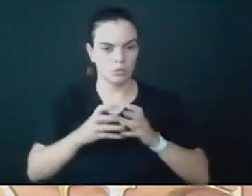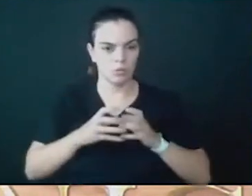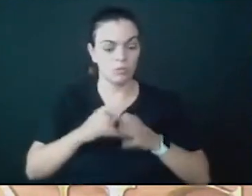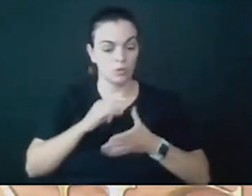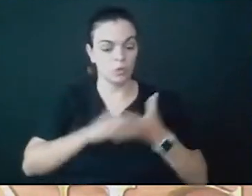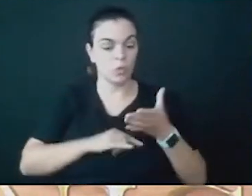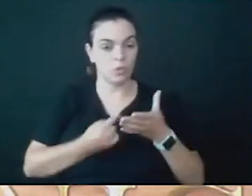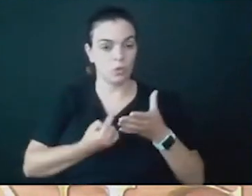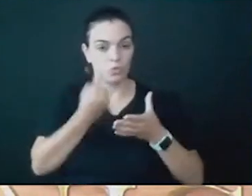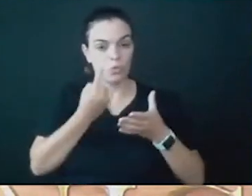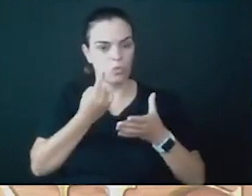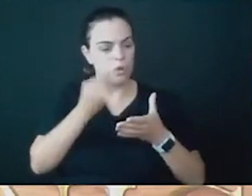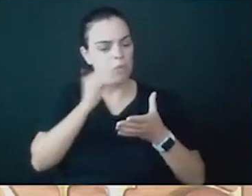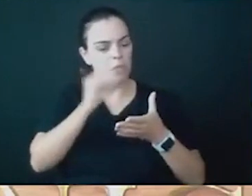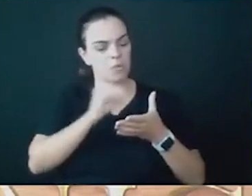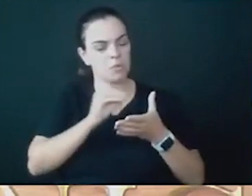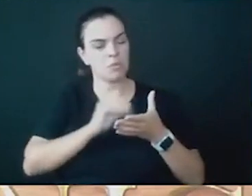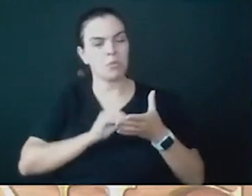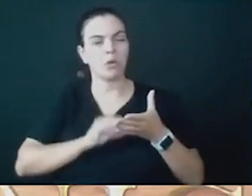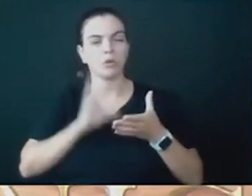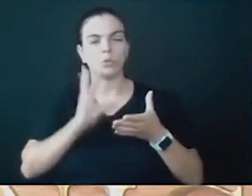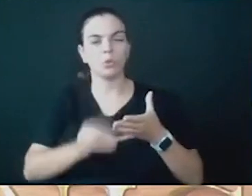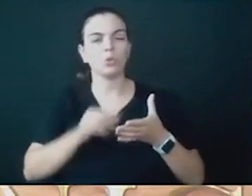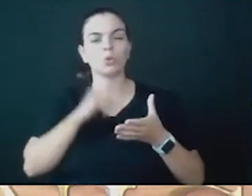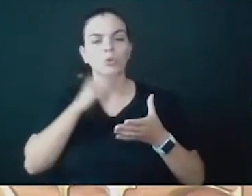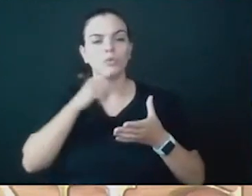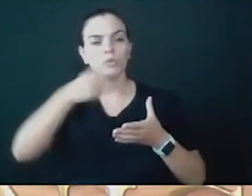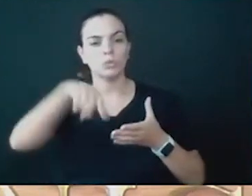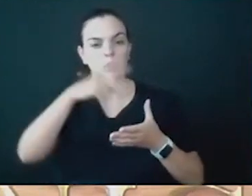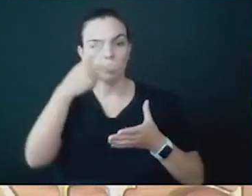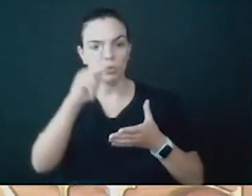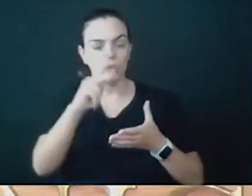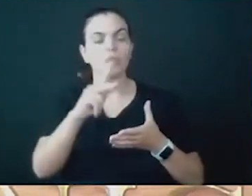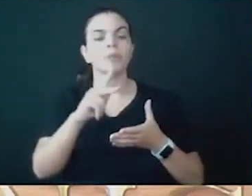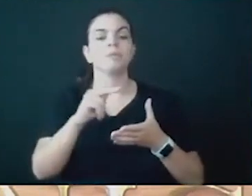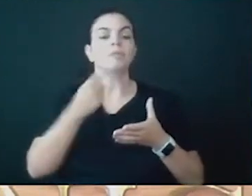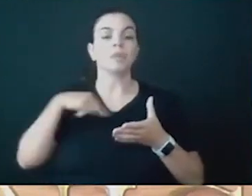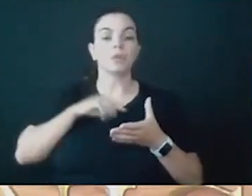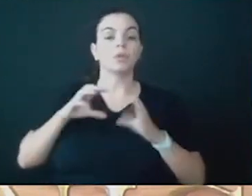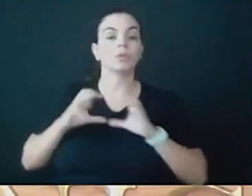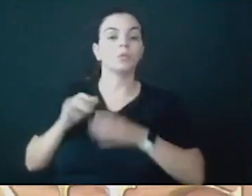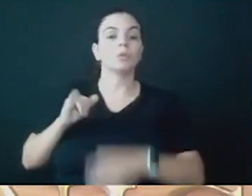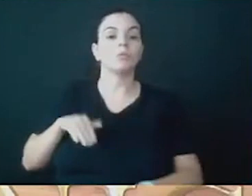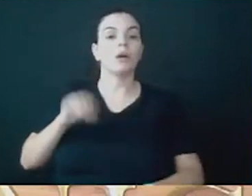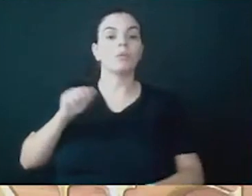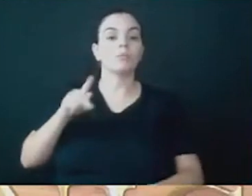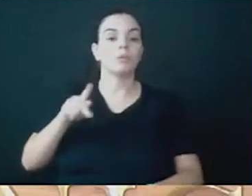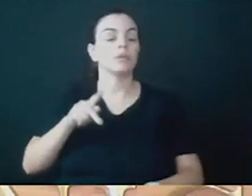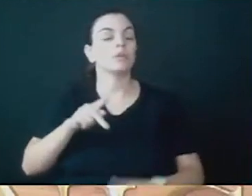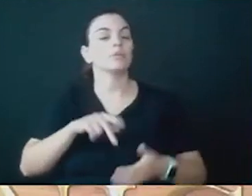os questionamentos destinados a cada uma das áreas, e nós, no IMAP, nós vamos atrás dessas respostas,